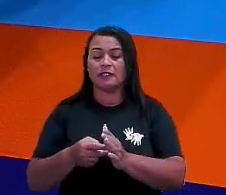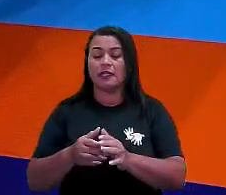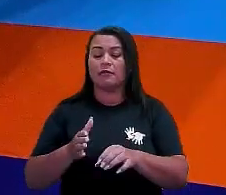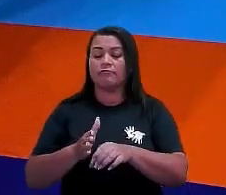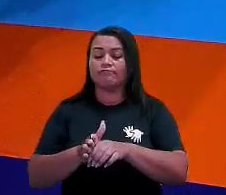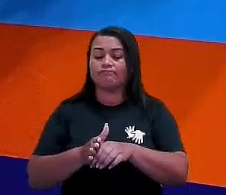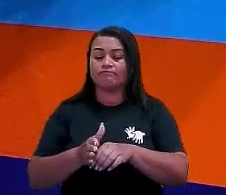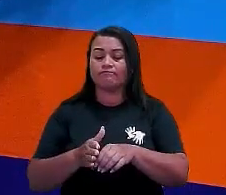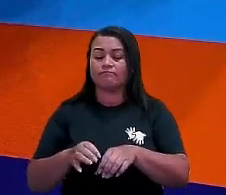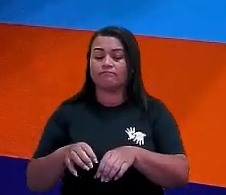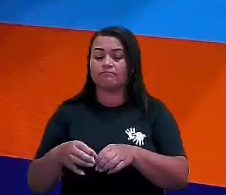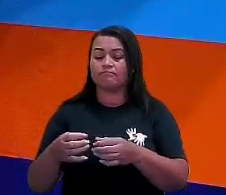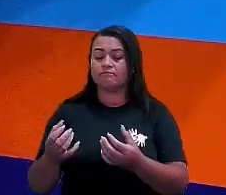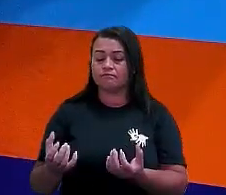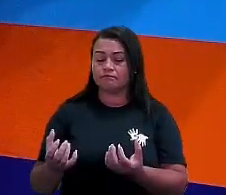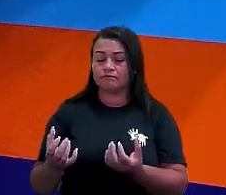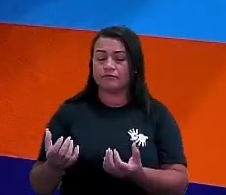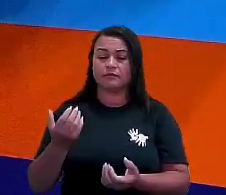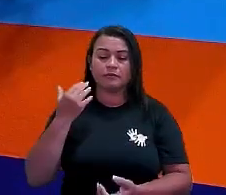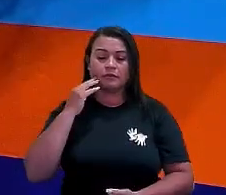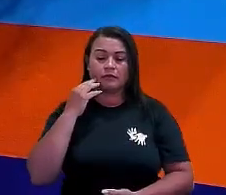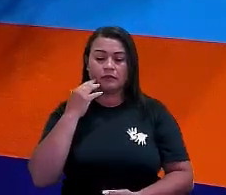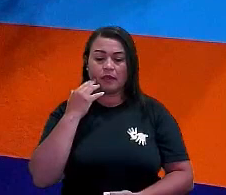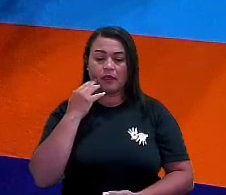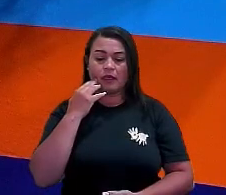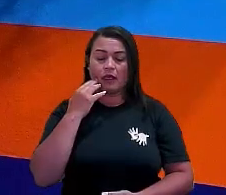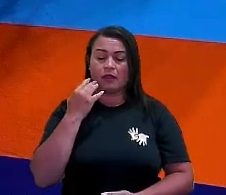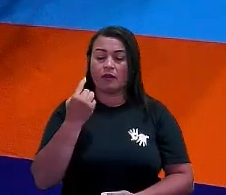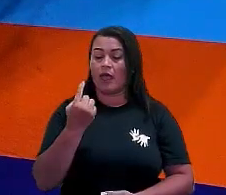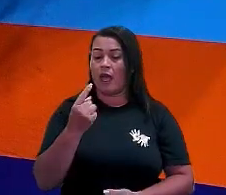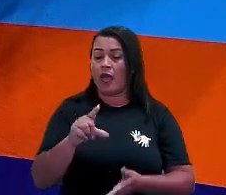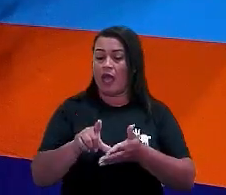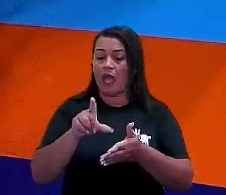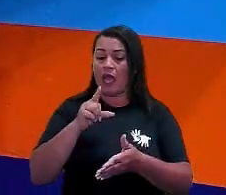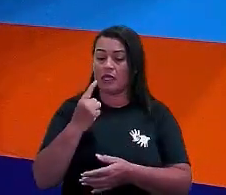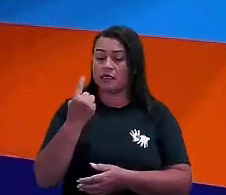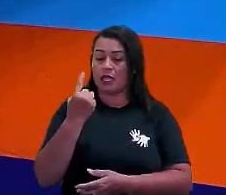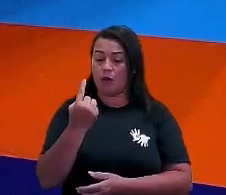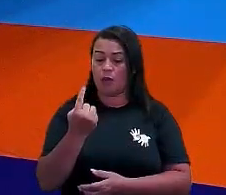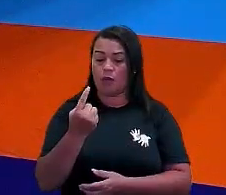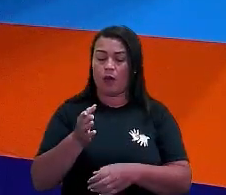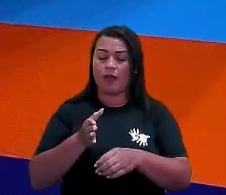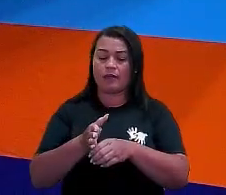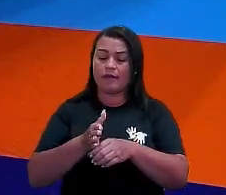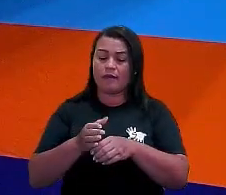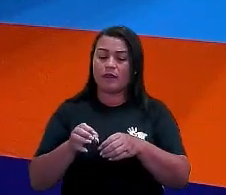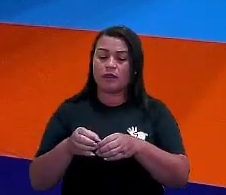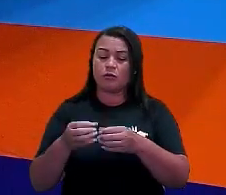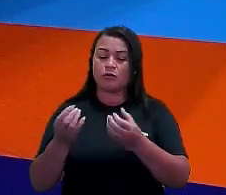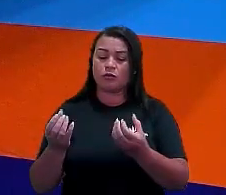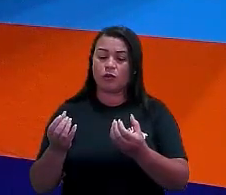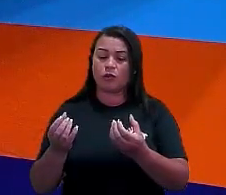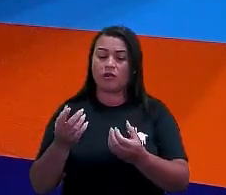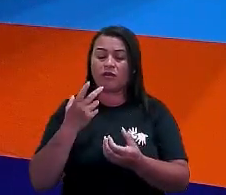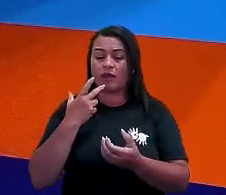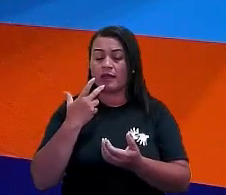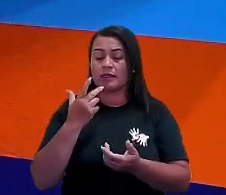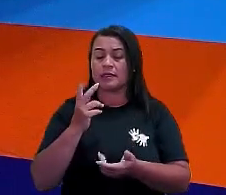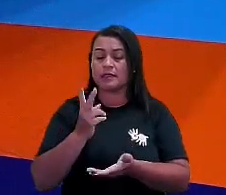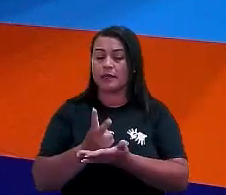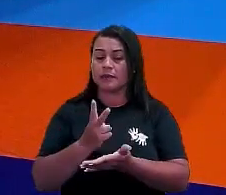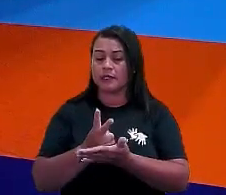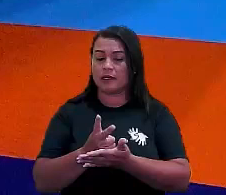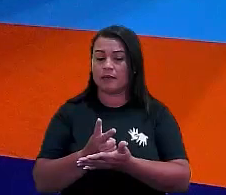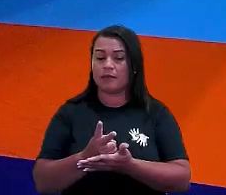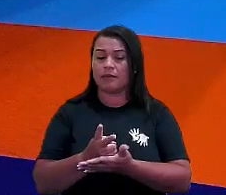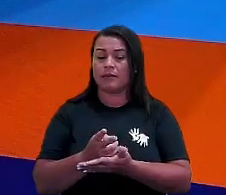por 2, né? É deixar um inteiro em 2 partes iguais. Então, toda vez que eu for falar de metade, eu vou